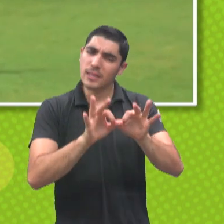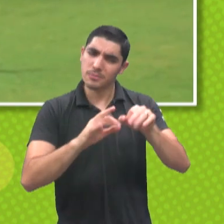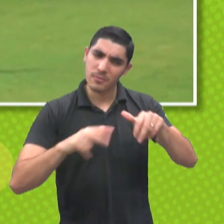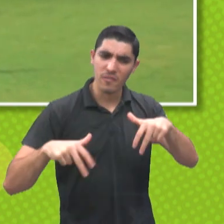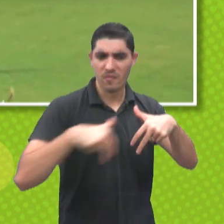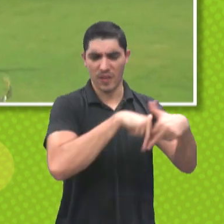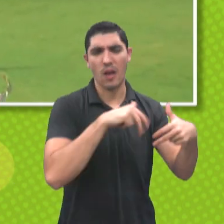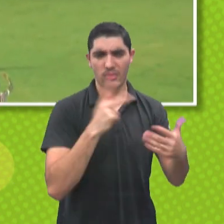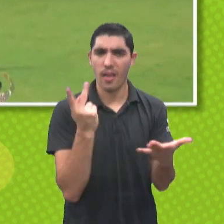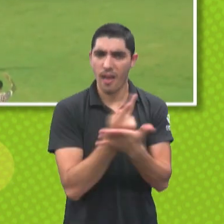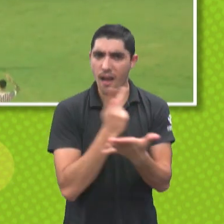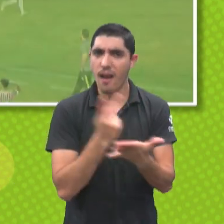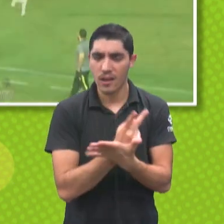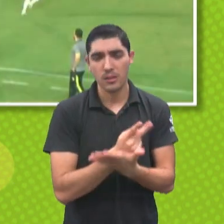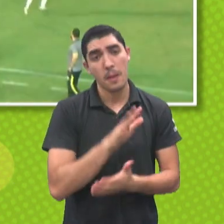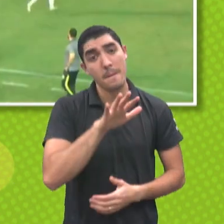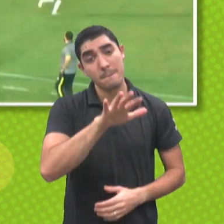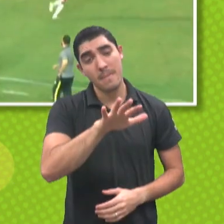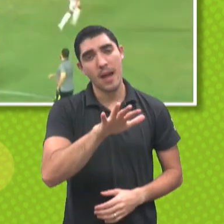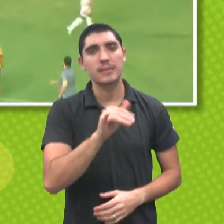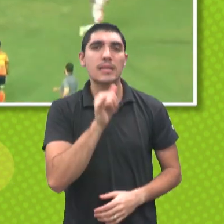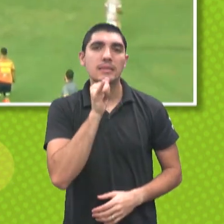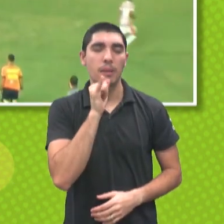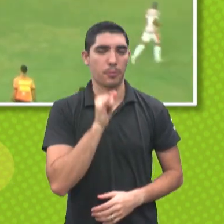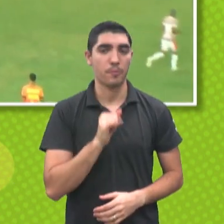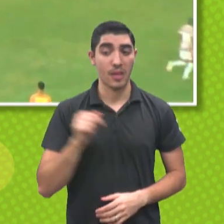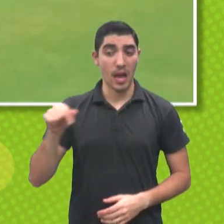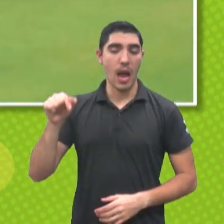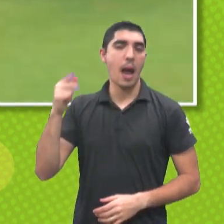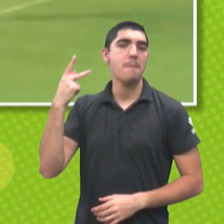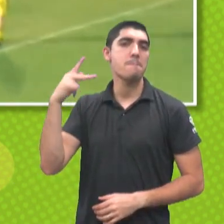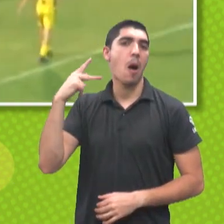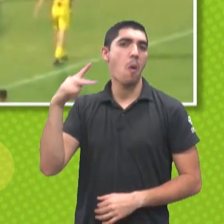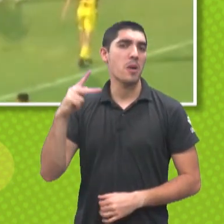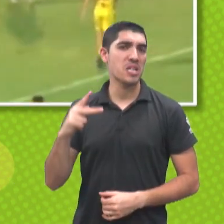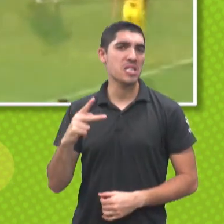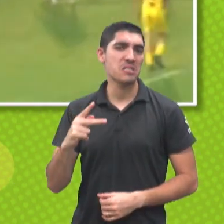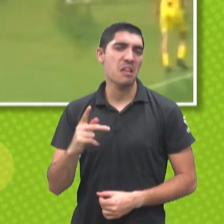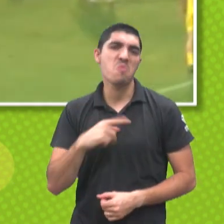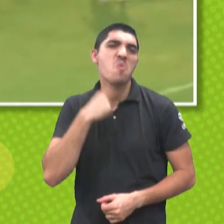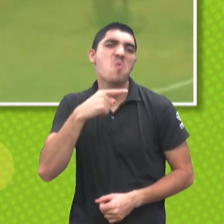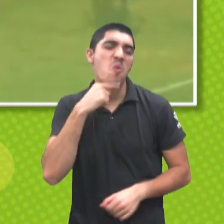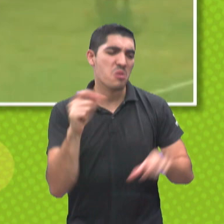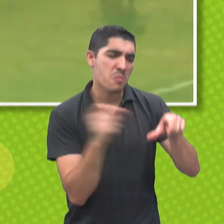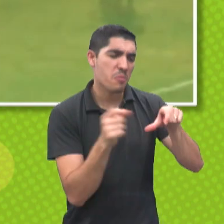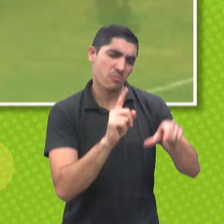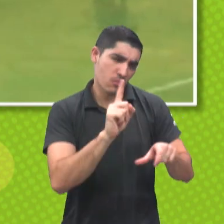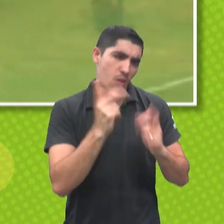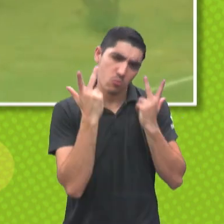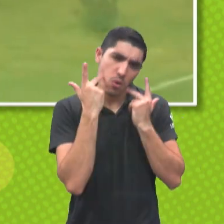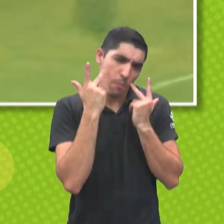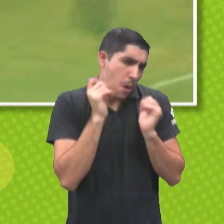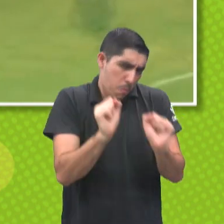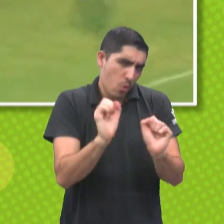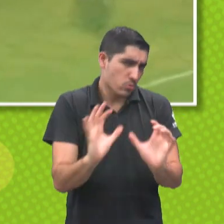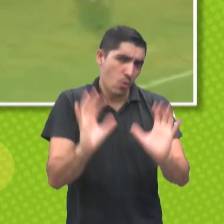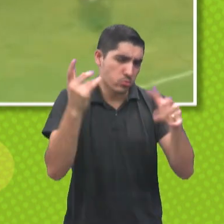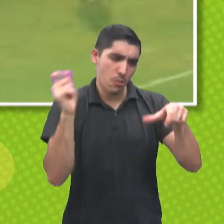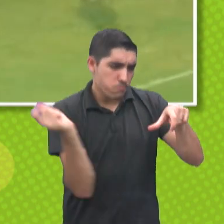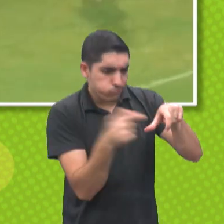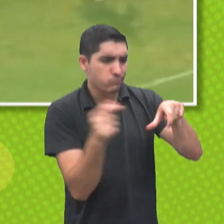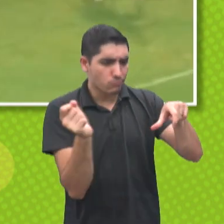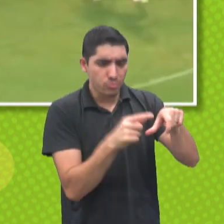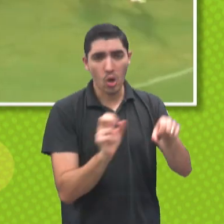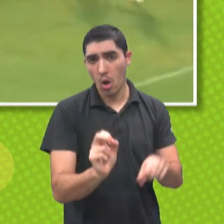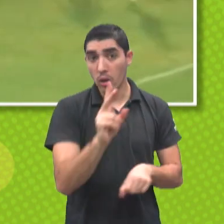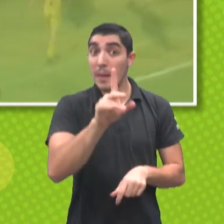que o Paulista não poderia fazer 2 gols e empatar a partida depois. Sem dúvida. Mas abriu, né, abriu essa